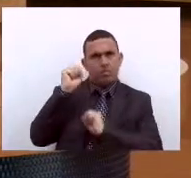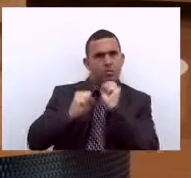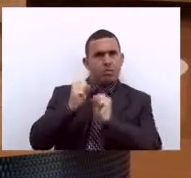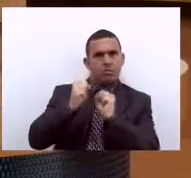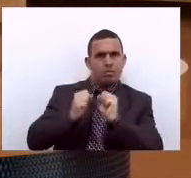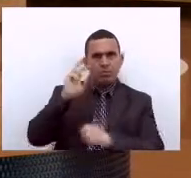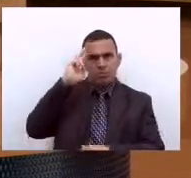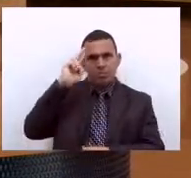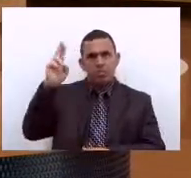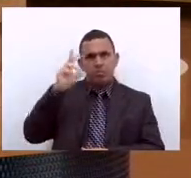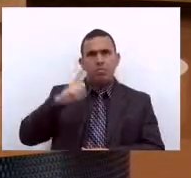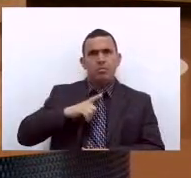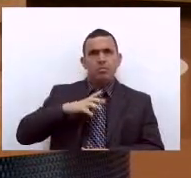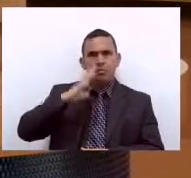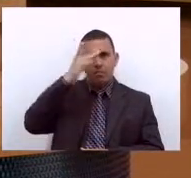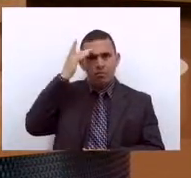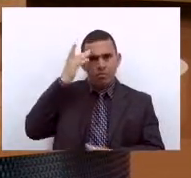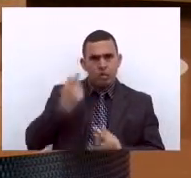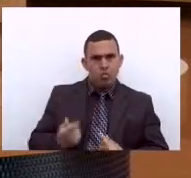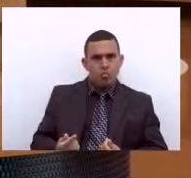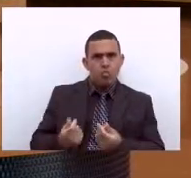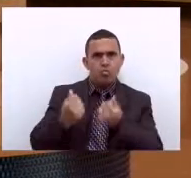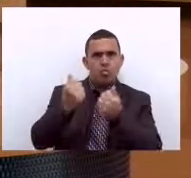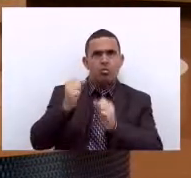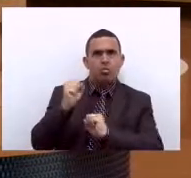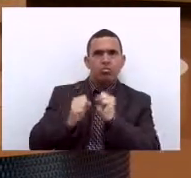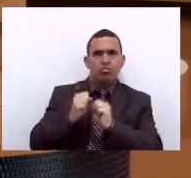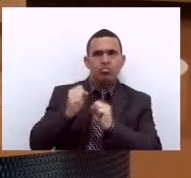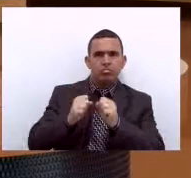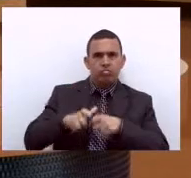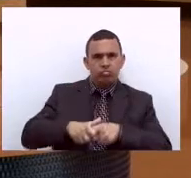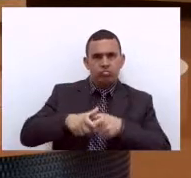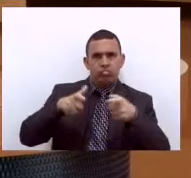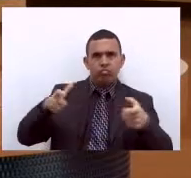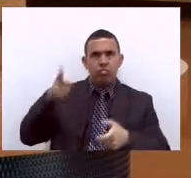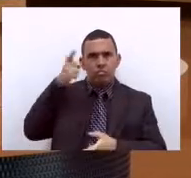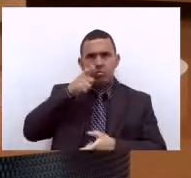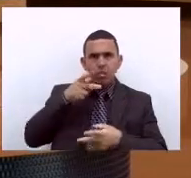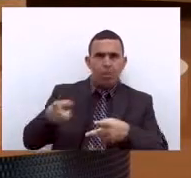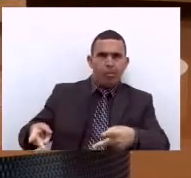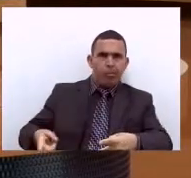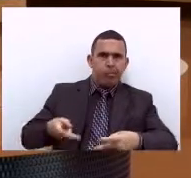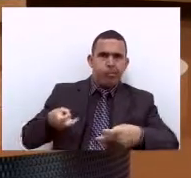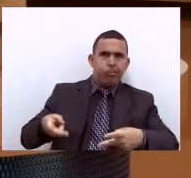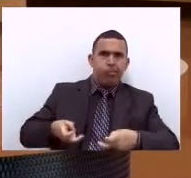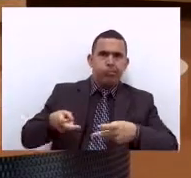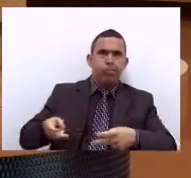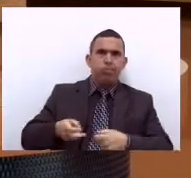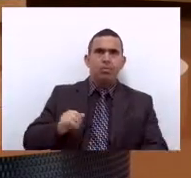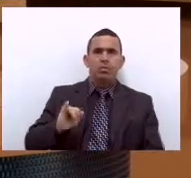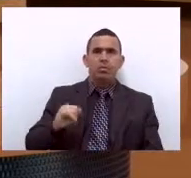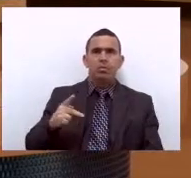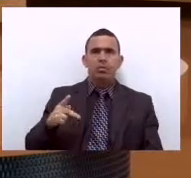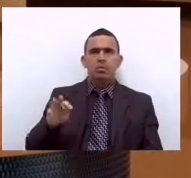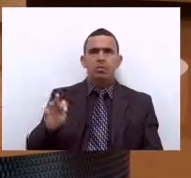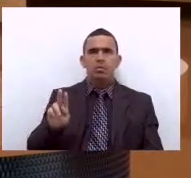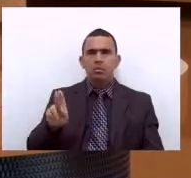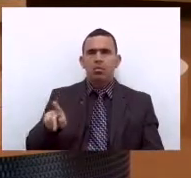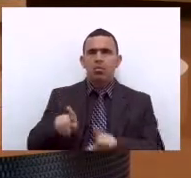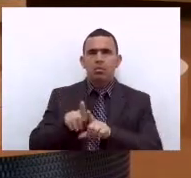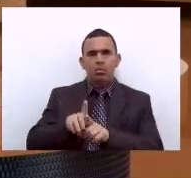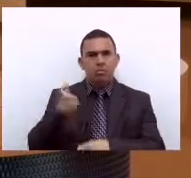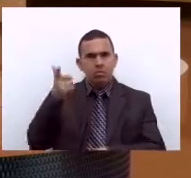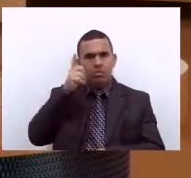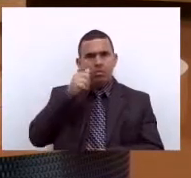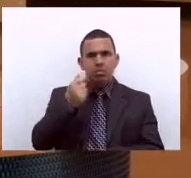grandes latifundiários, as grandes empresas que recolhem uma grana de IPTU e que, portanto, também têm dinheiro para bancar